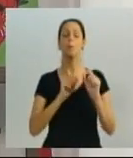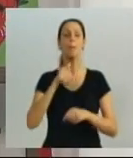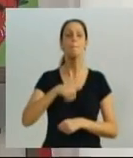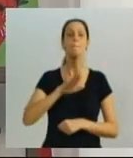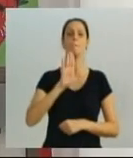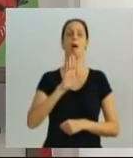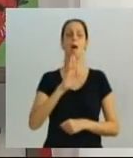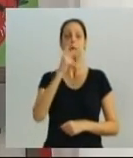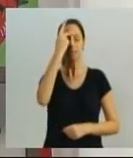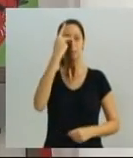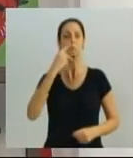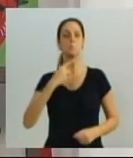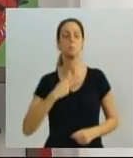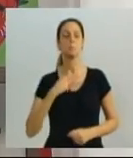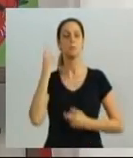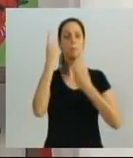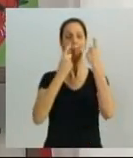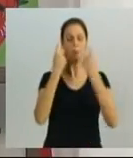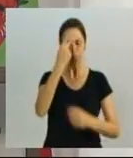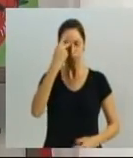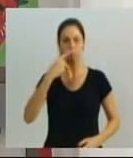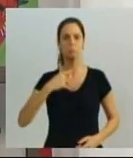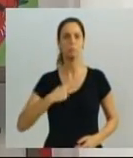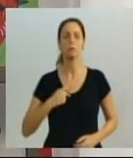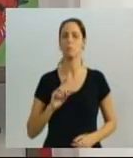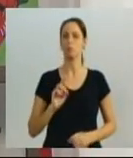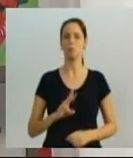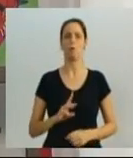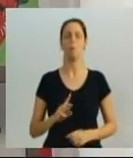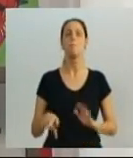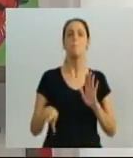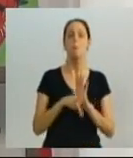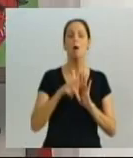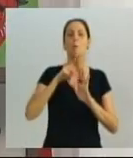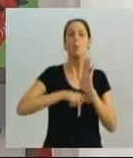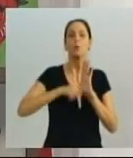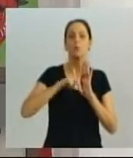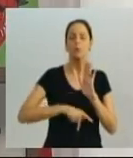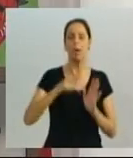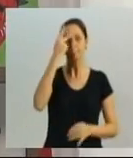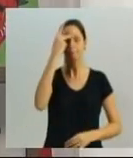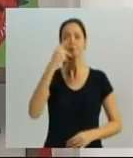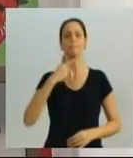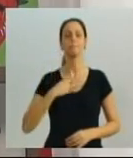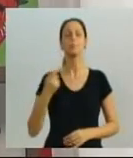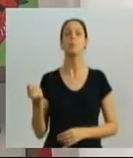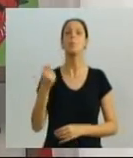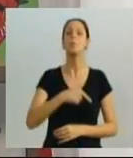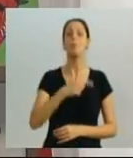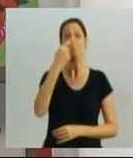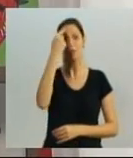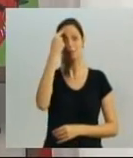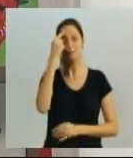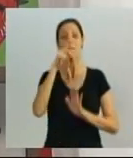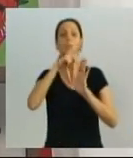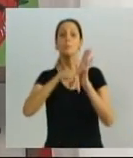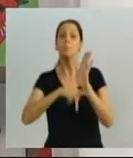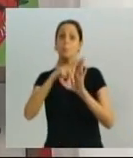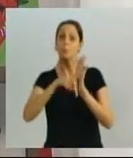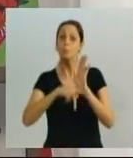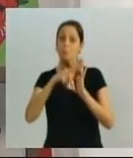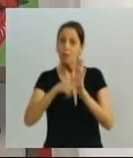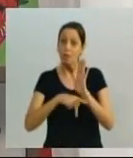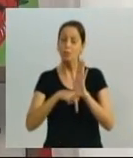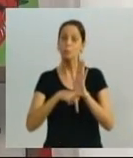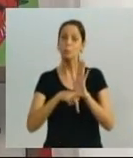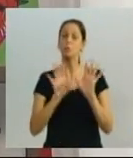próprio umbigo, se preocupam muito mais com seus próprios projetos pessoais, do que pensar num projeto